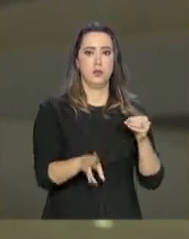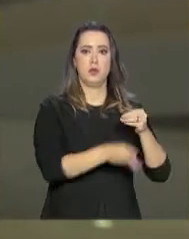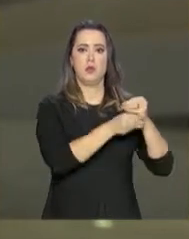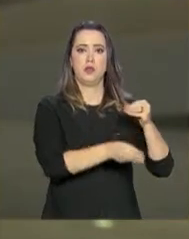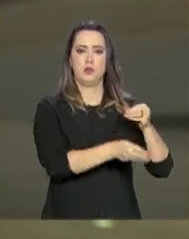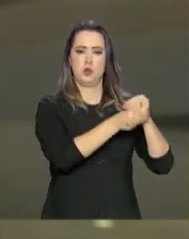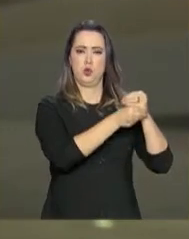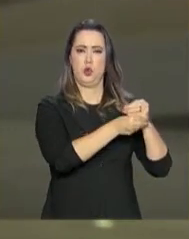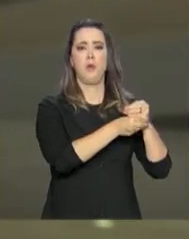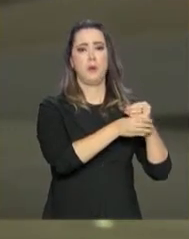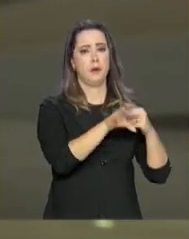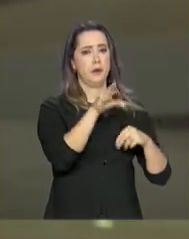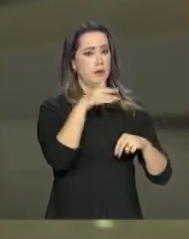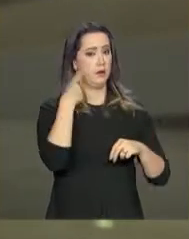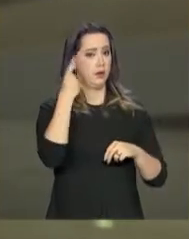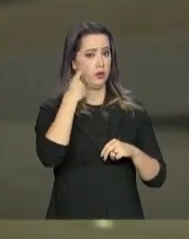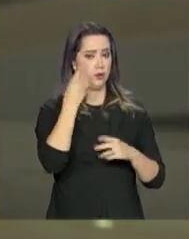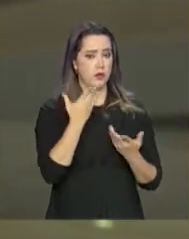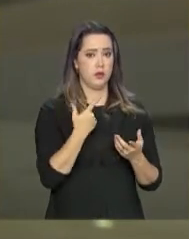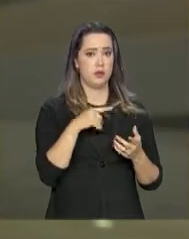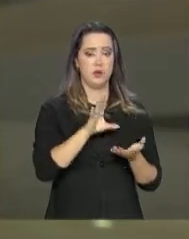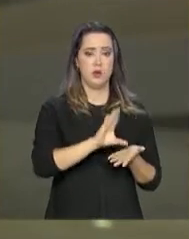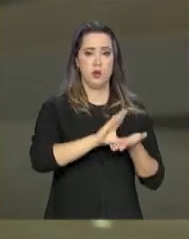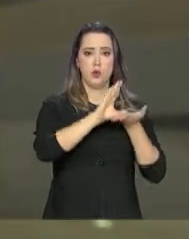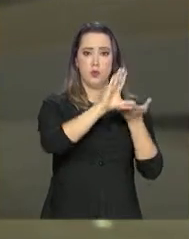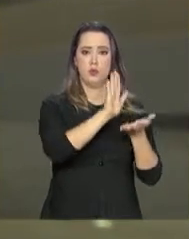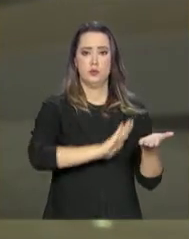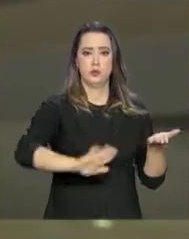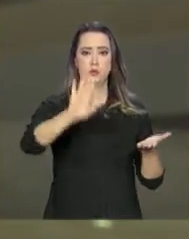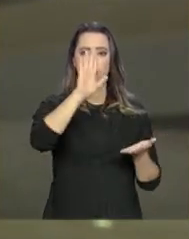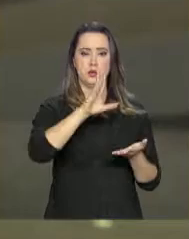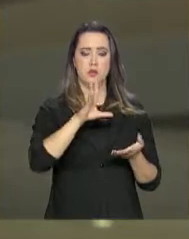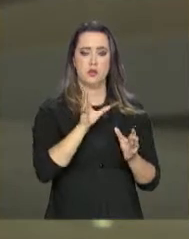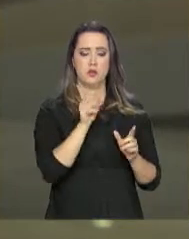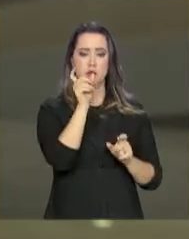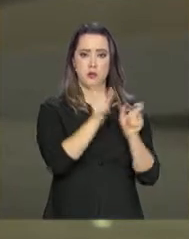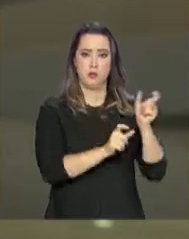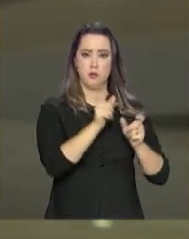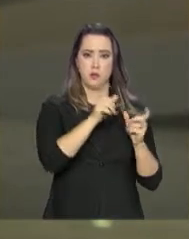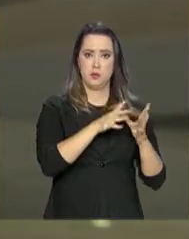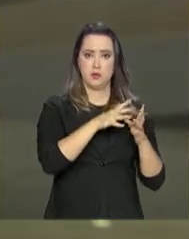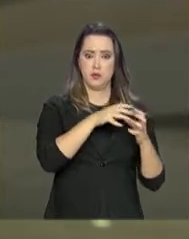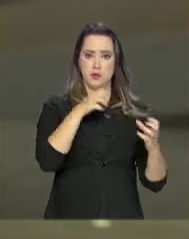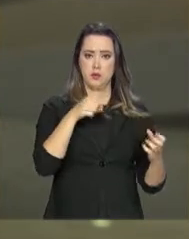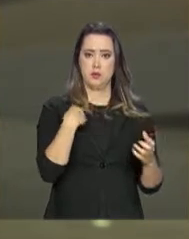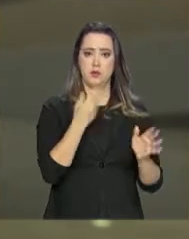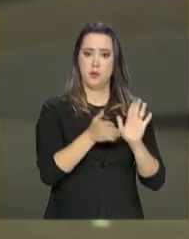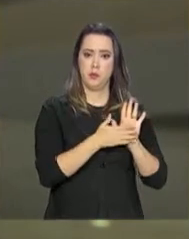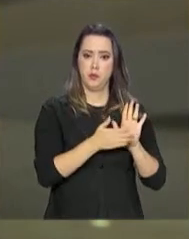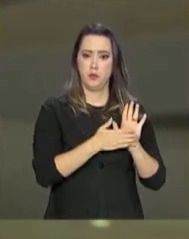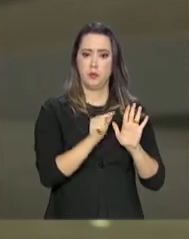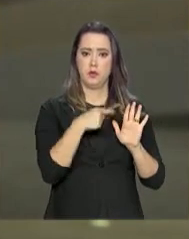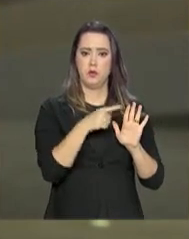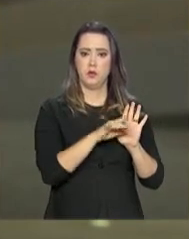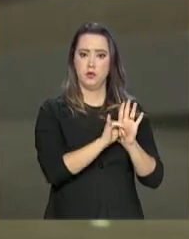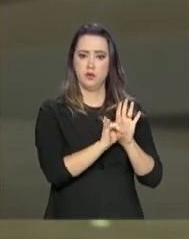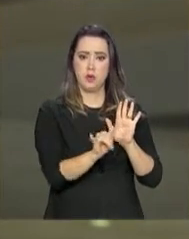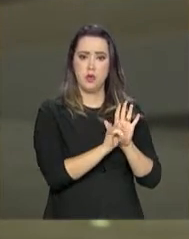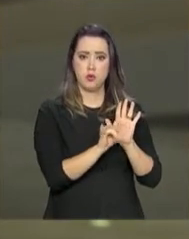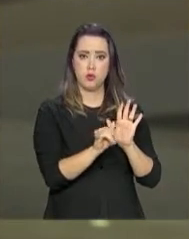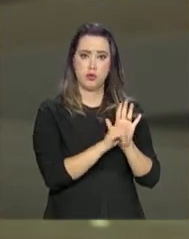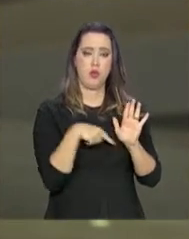o conselho nacional do idoso definiu esta proposta em edital nós estamos recuando